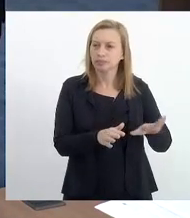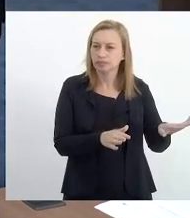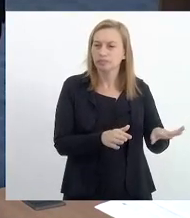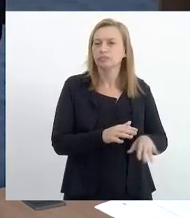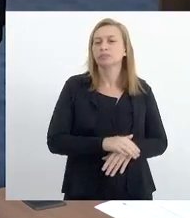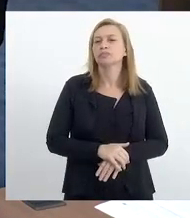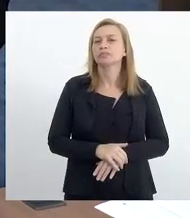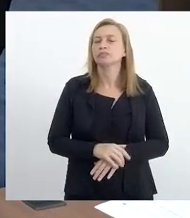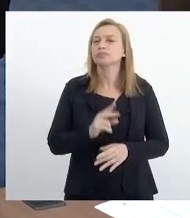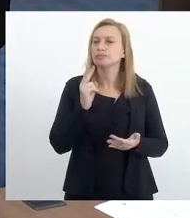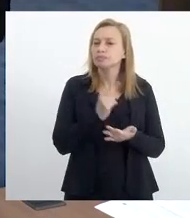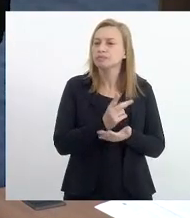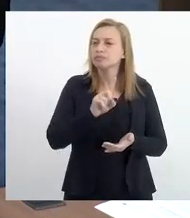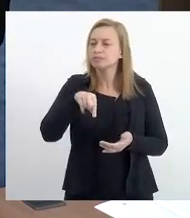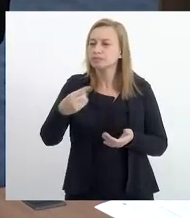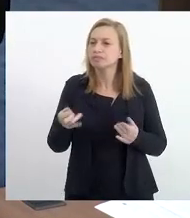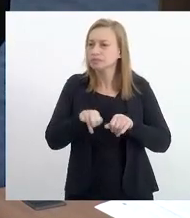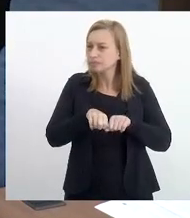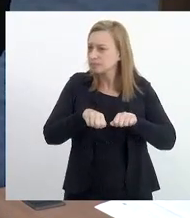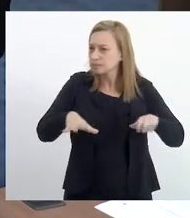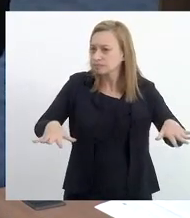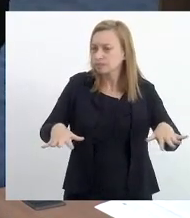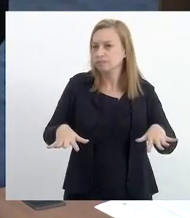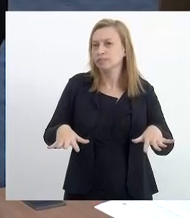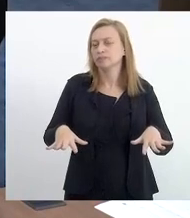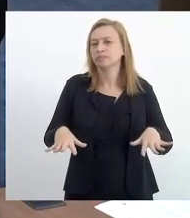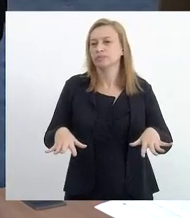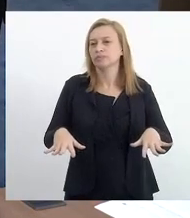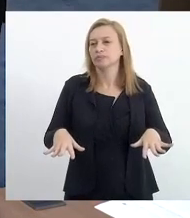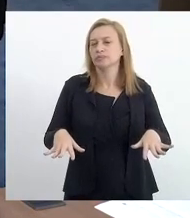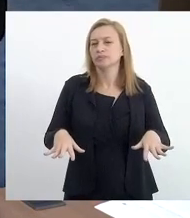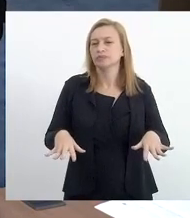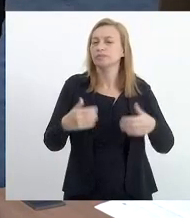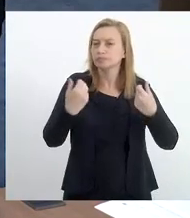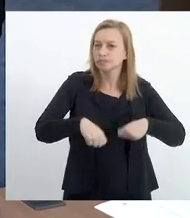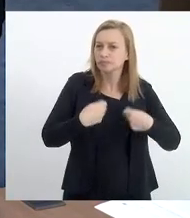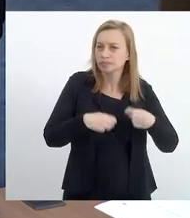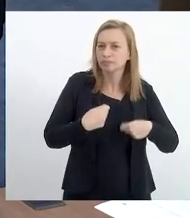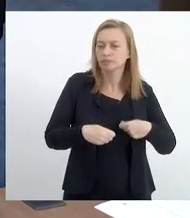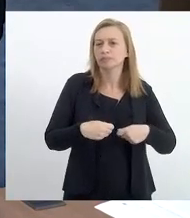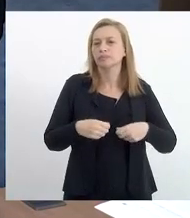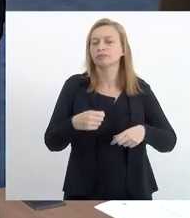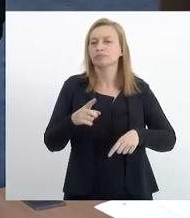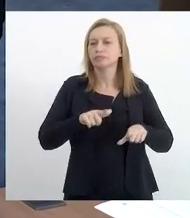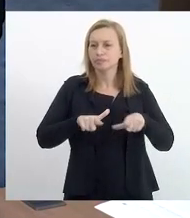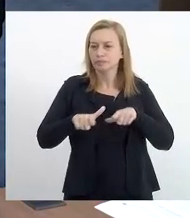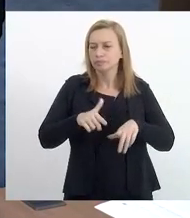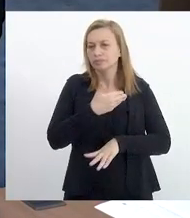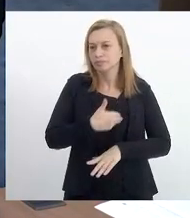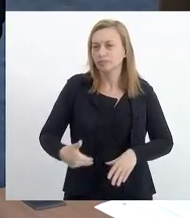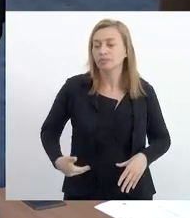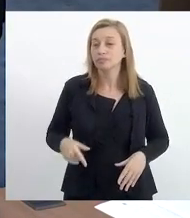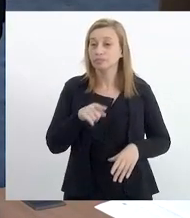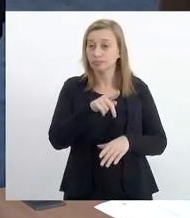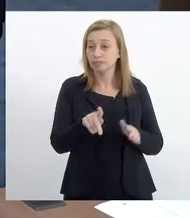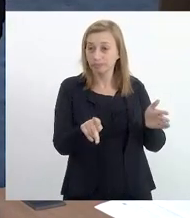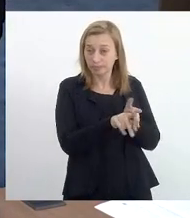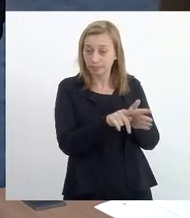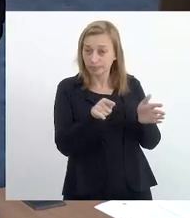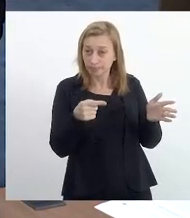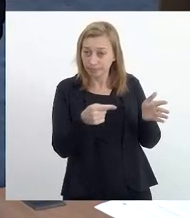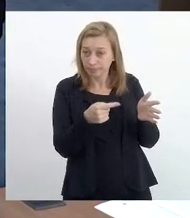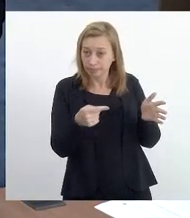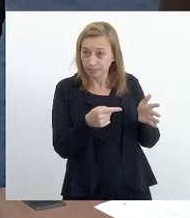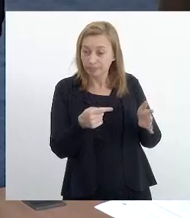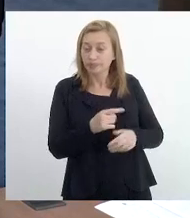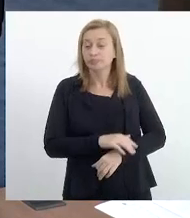Mesmo depois de uma pandemia que escancarou a necessidade social de serviço público. Esse projeto